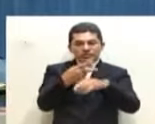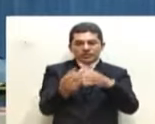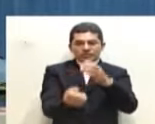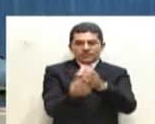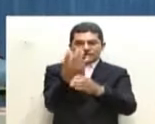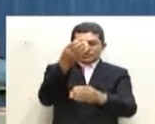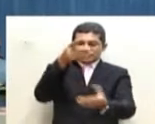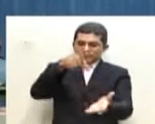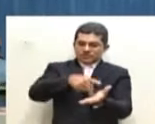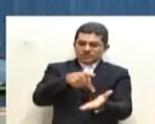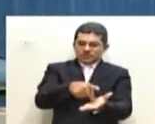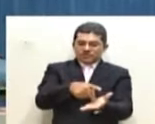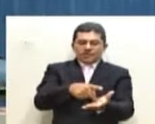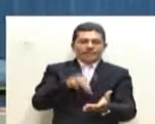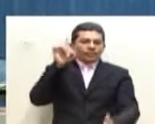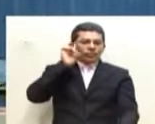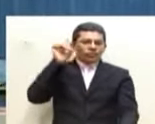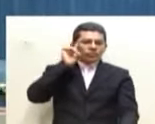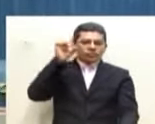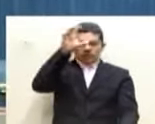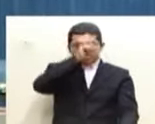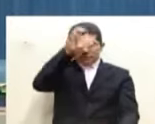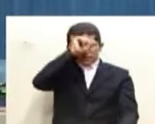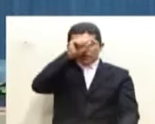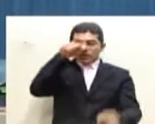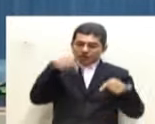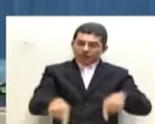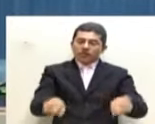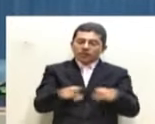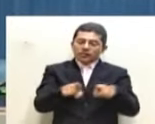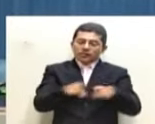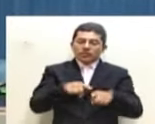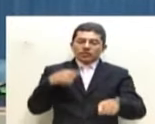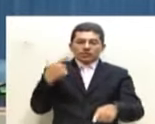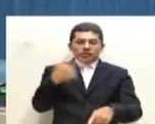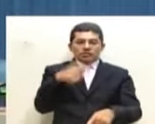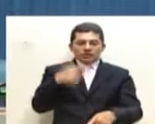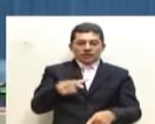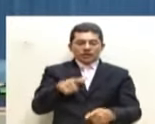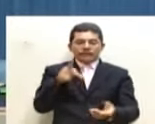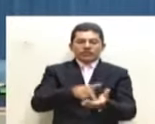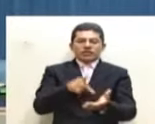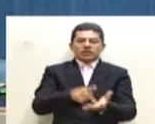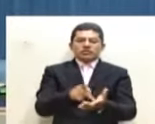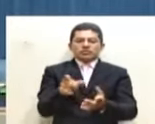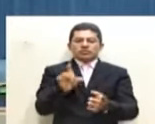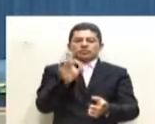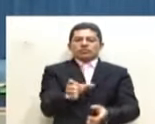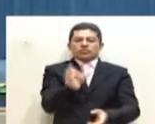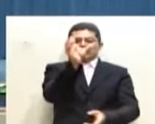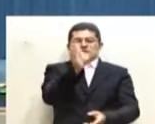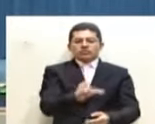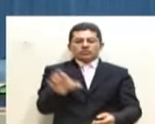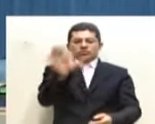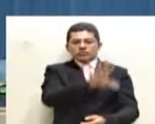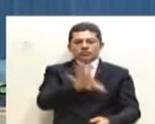todos os dias de que não há verdade sem diálogo. Eu já fui um homem de